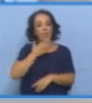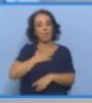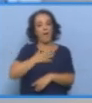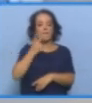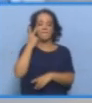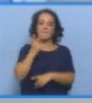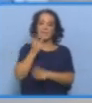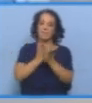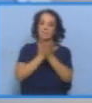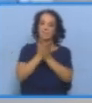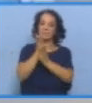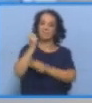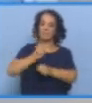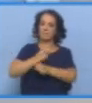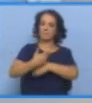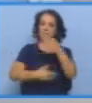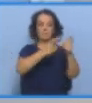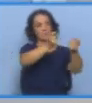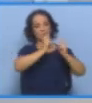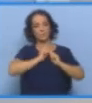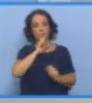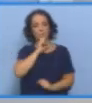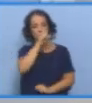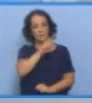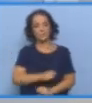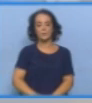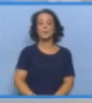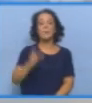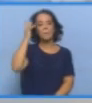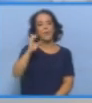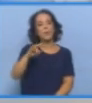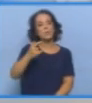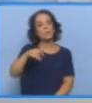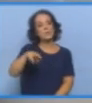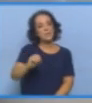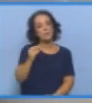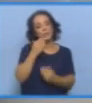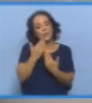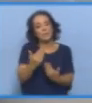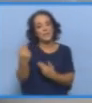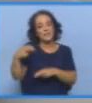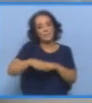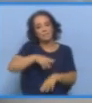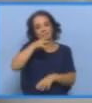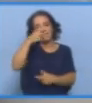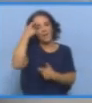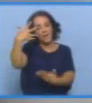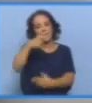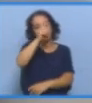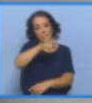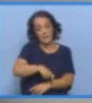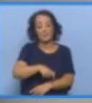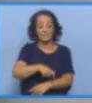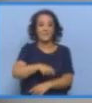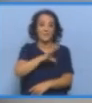viva na nossa vida, nas nossas ações, o legado de Dom Manuel Martins. Padre Constantino Alves, muito obrigado por aqui ter estado a recordar Dom Manuel Martins quando assinalamos o